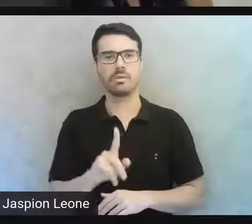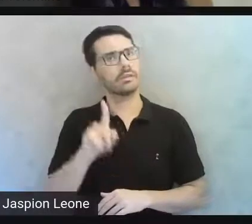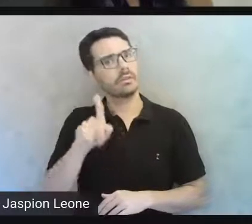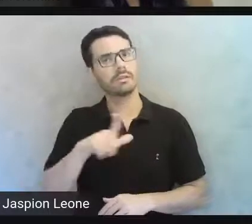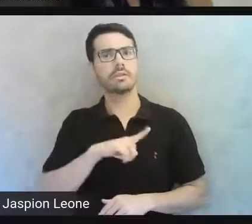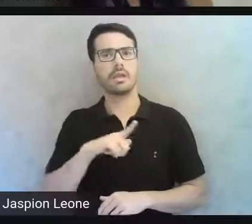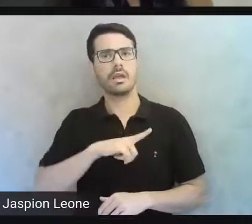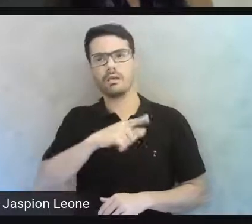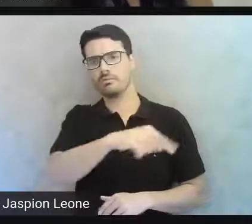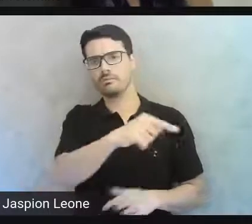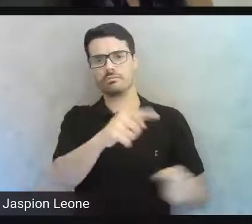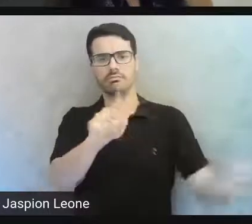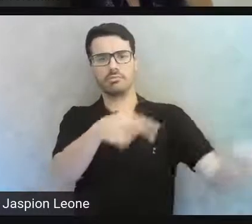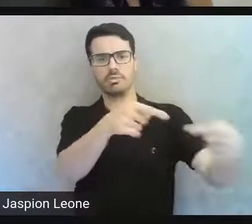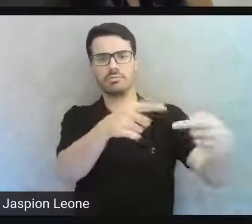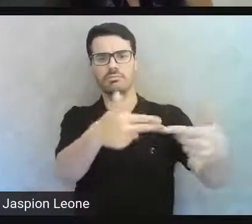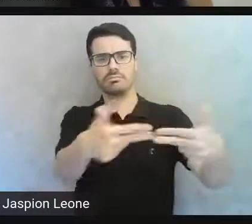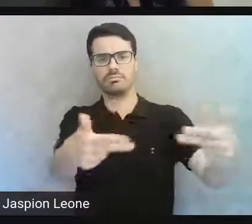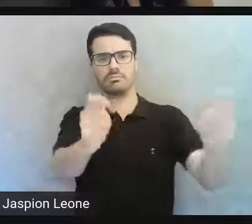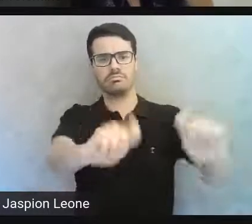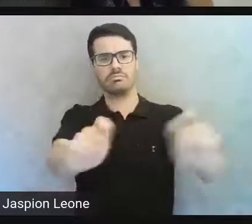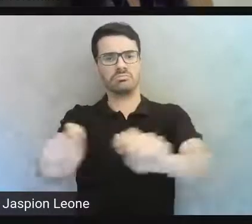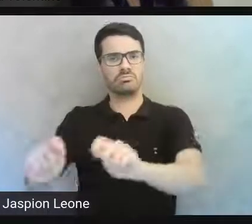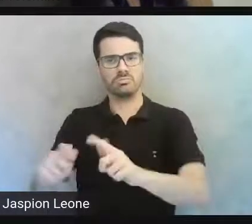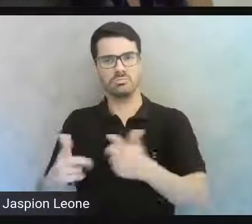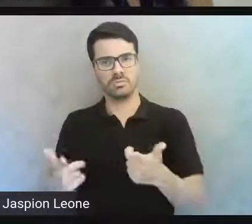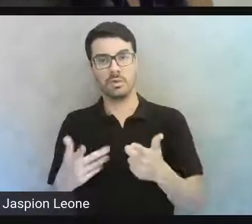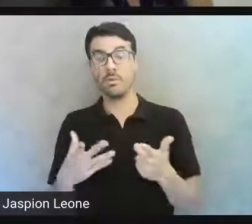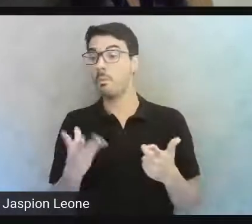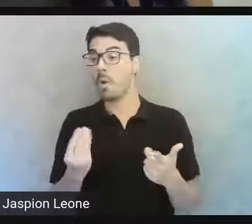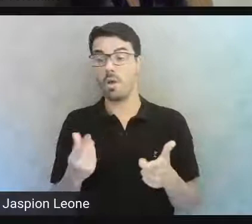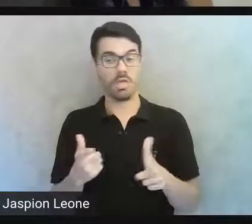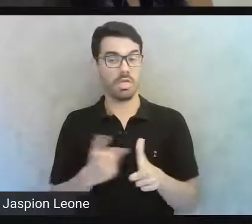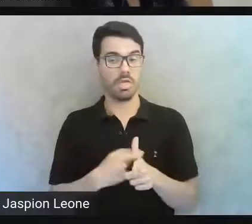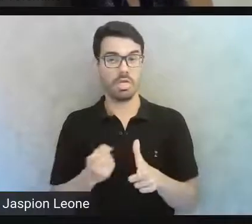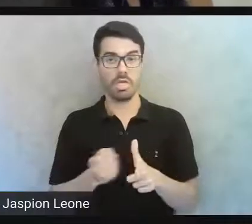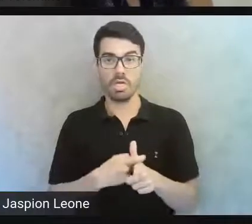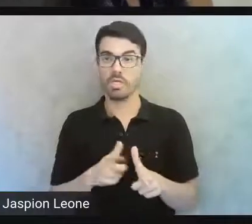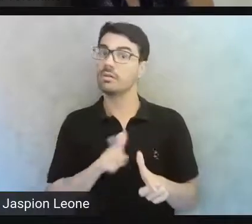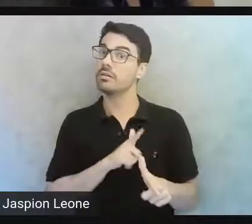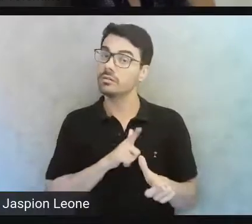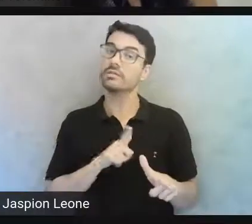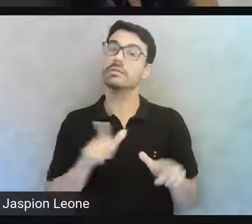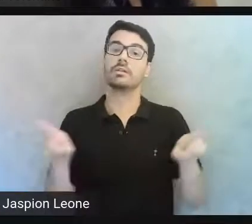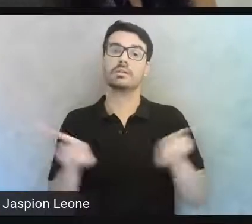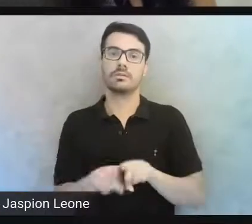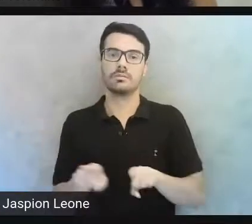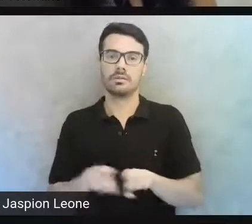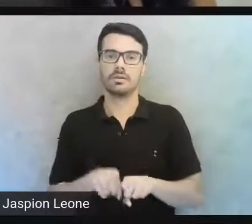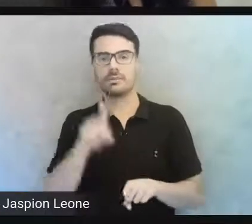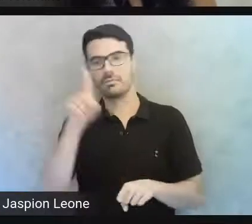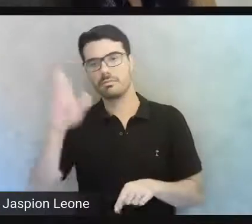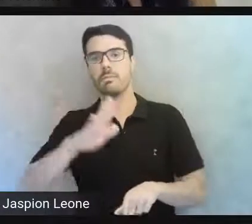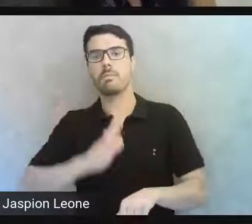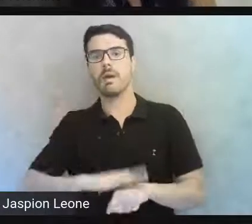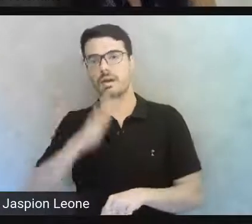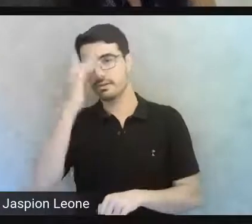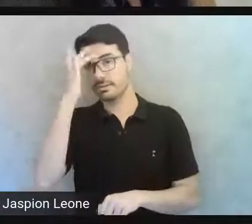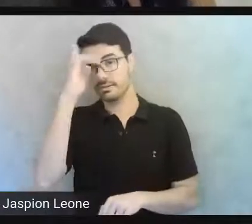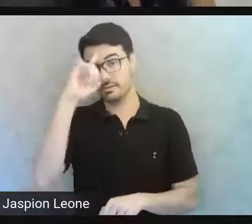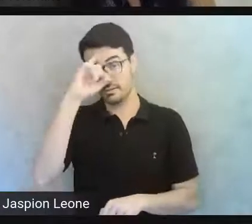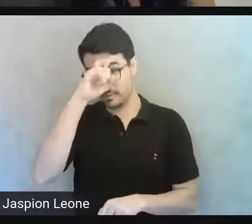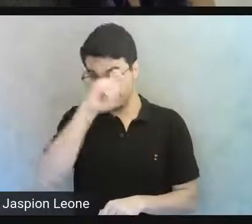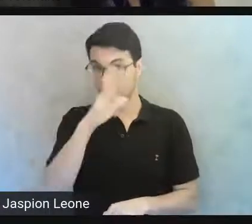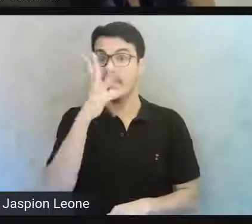recursos para isso. Então, é para todo mundo. Quem está muito endividado também tem saída. Pode ser mais difícil, pode demorar?